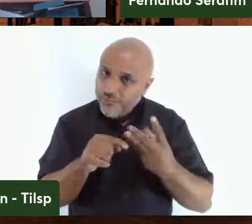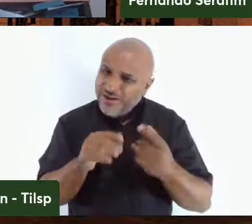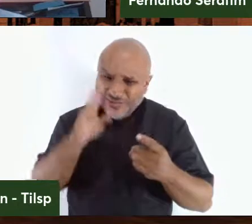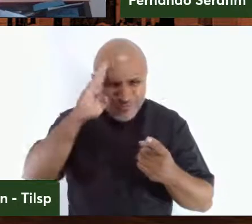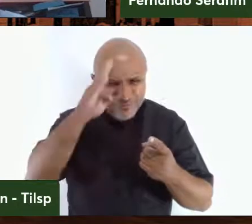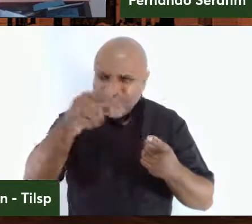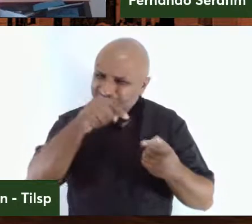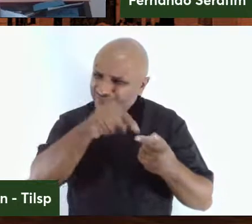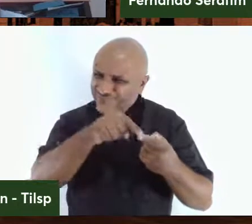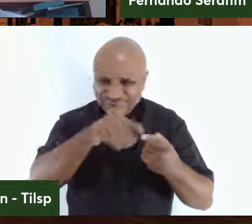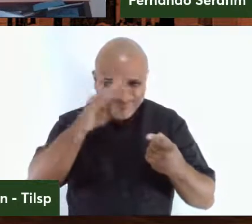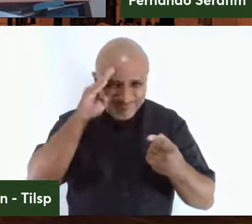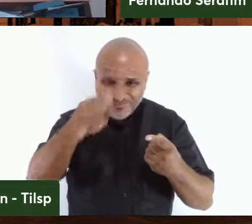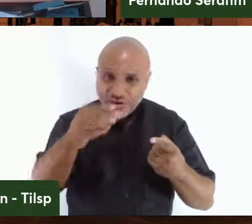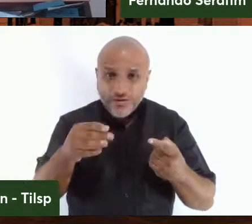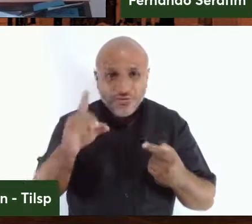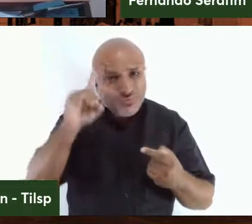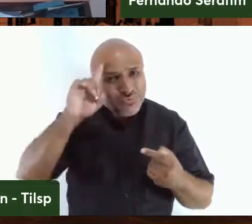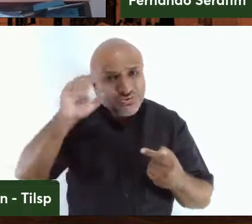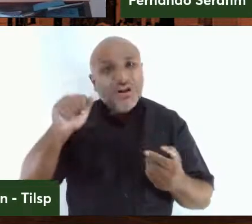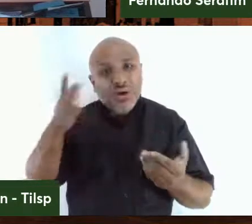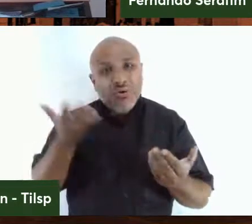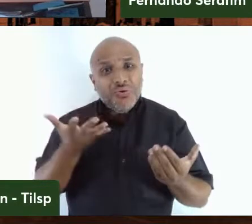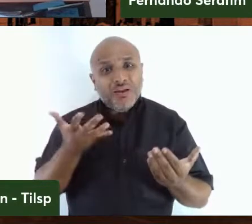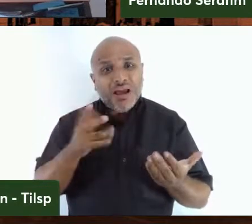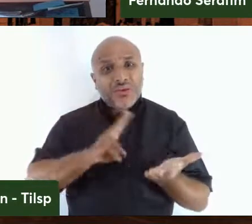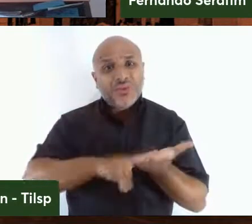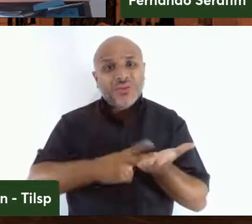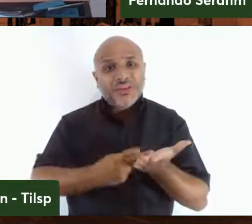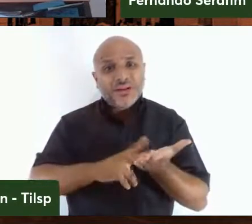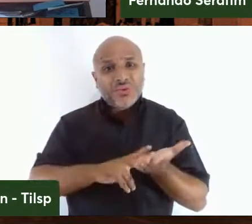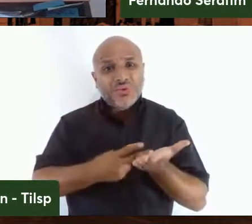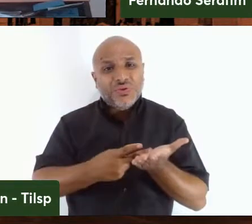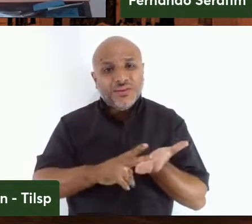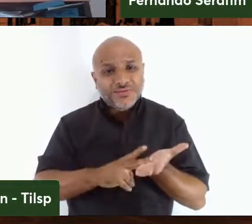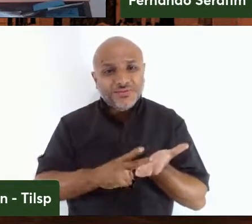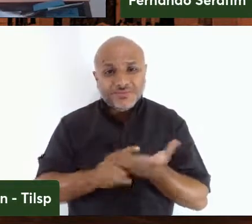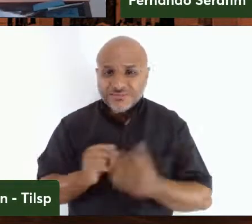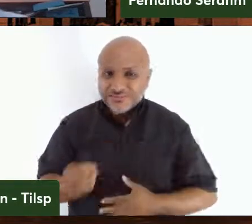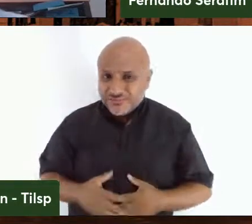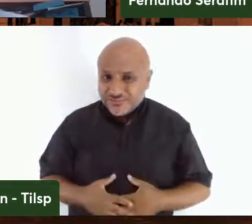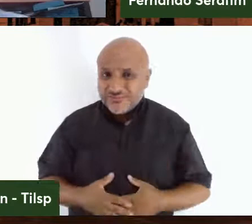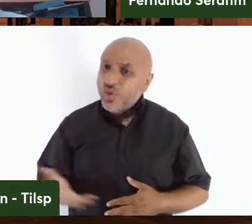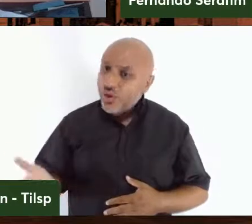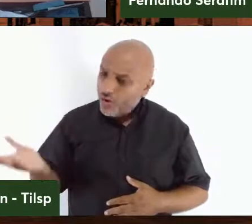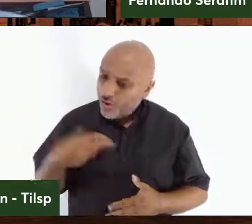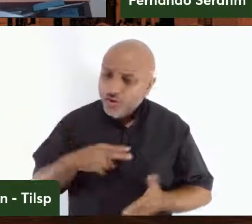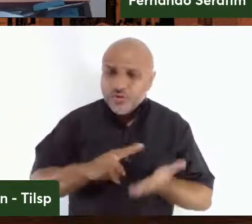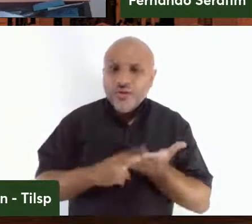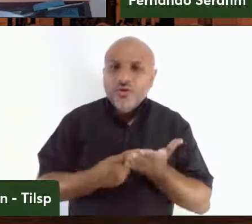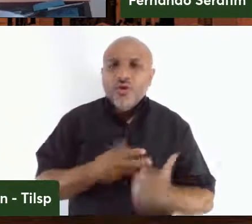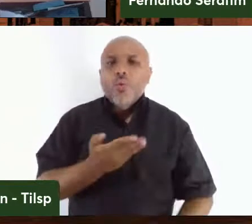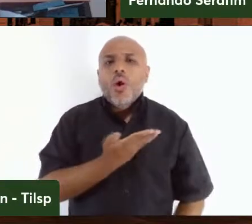especificamente. Eu disse, um dia eu quero traduzir isso. E eu acabei traduzindo com um amigo meu, depois que saiu